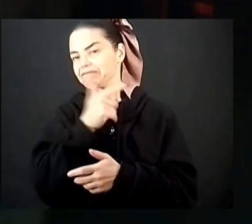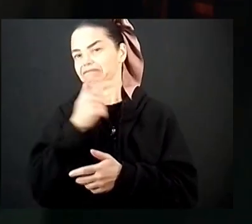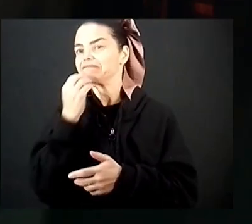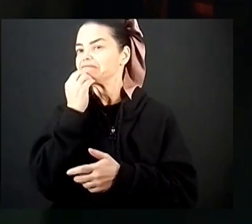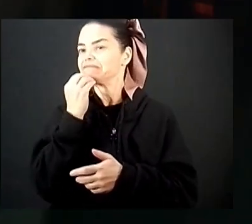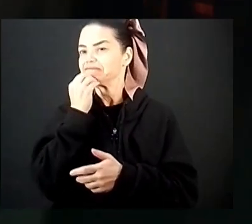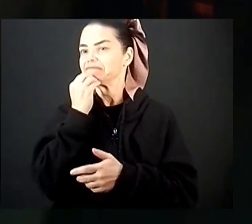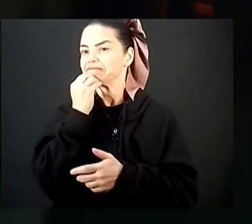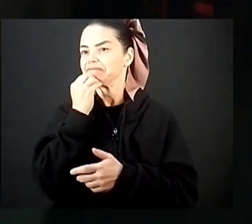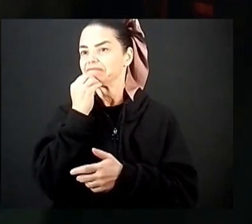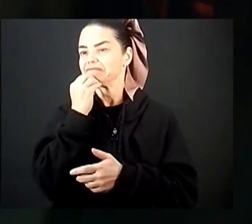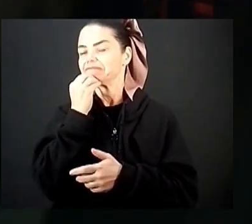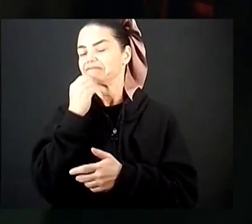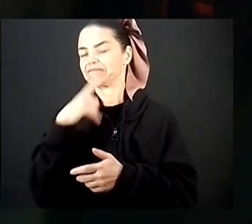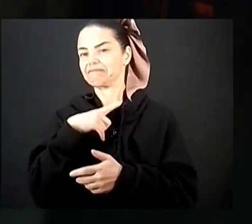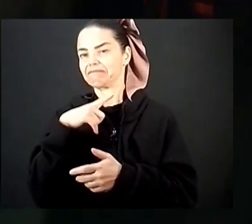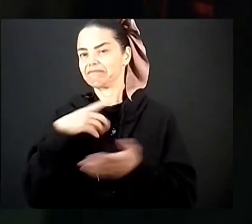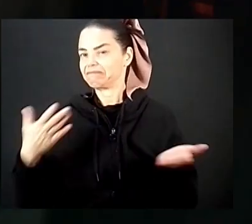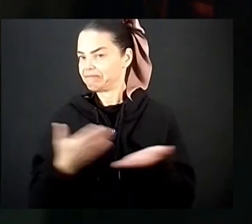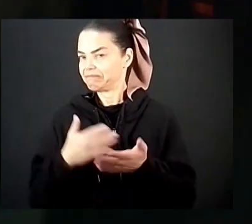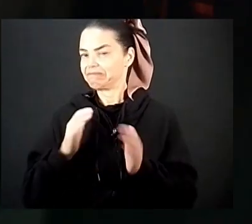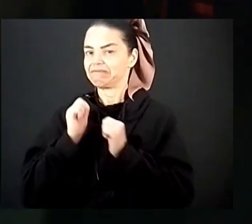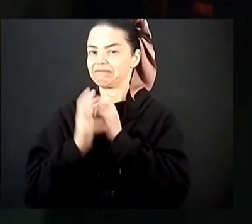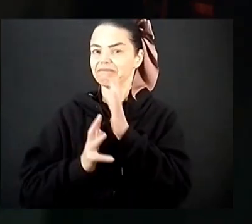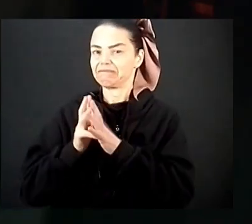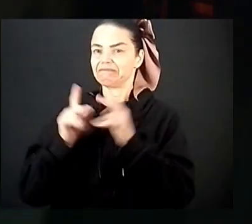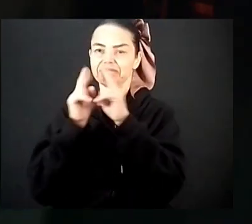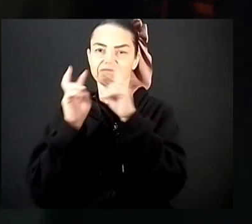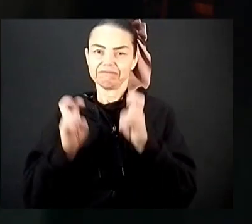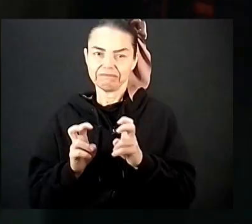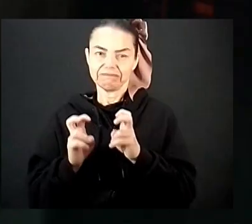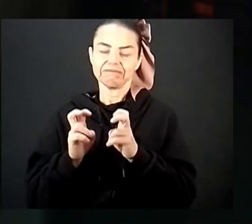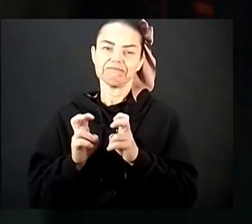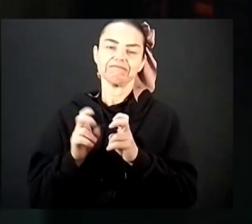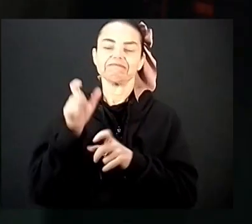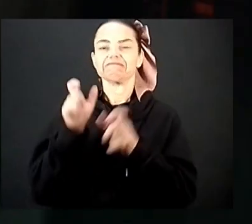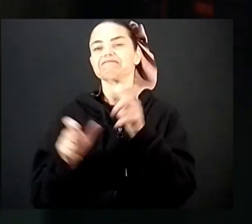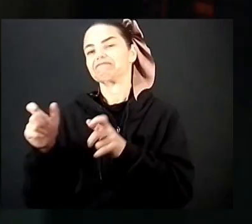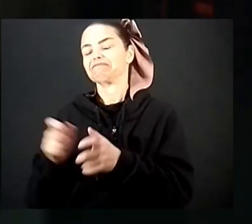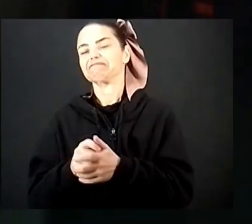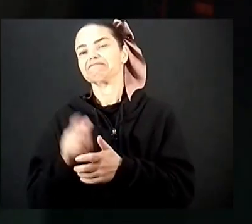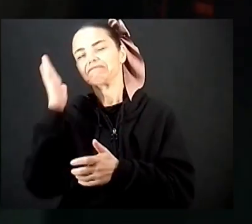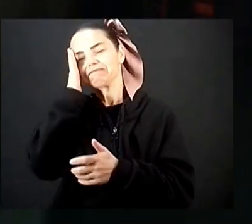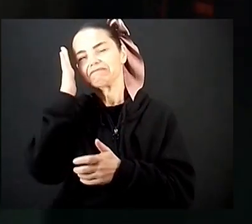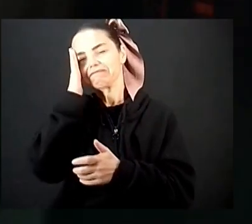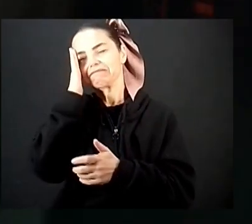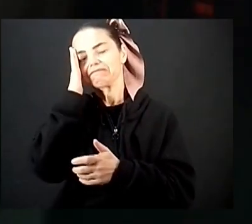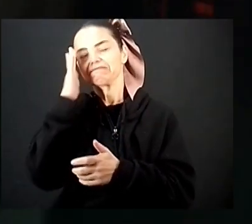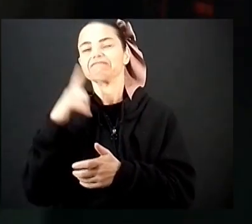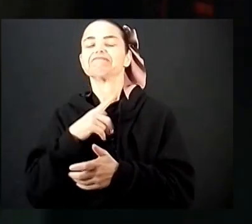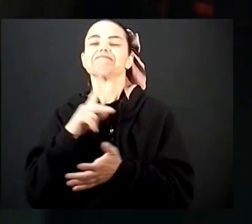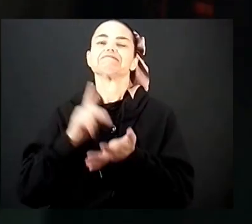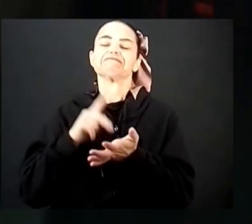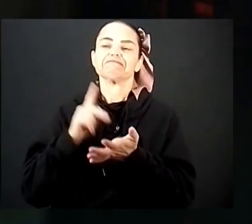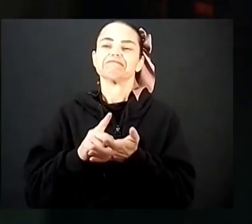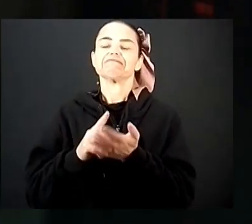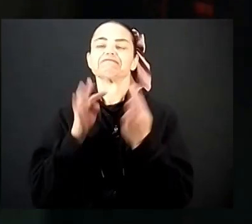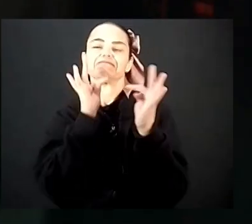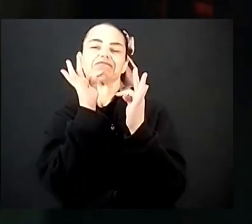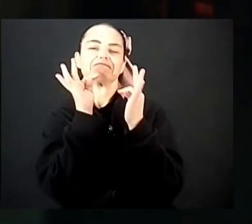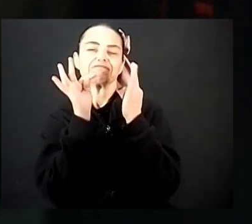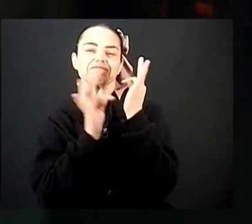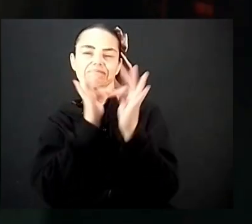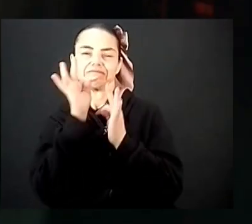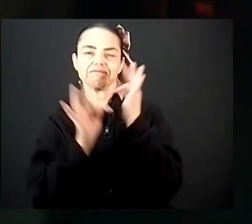tendo hoje aqui, de falar sobre, com pessoas que realmente entendem, de repente de fazer uma terapia, de repente de ir até